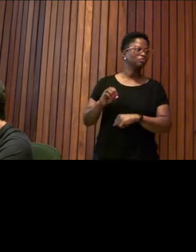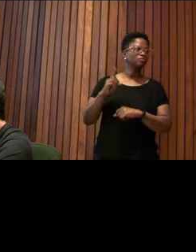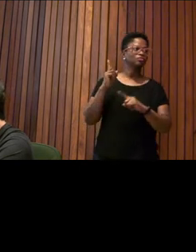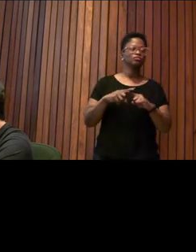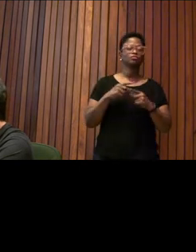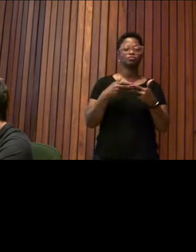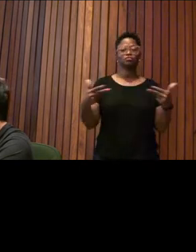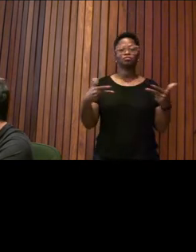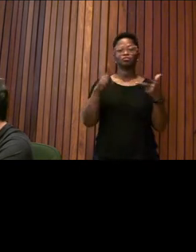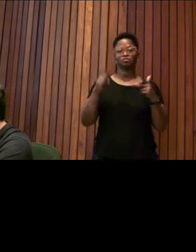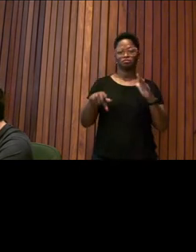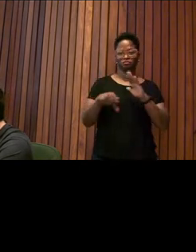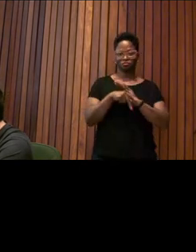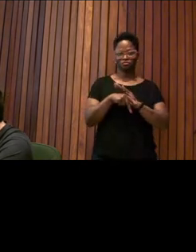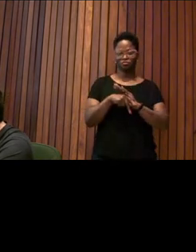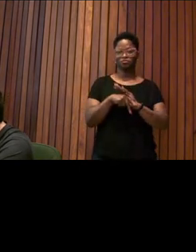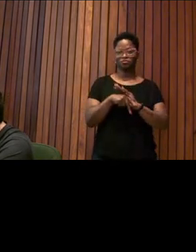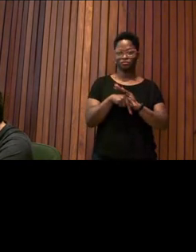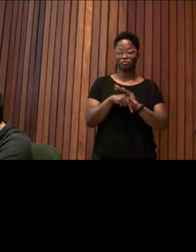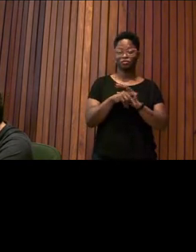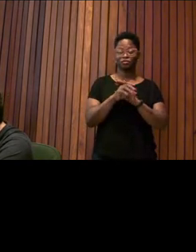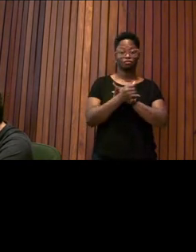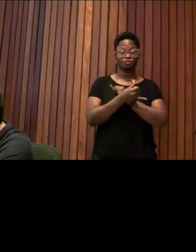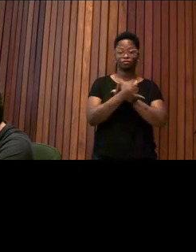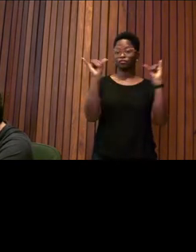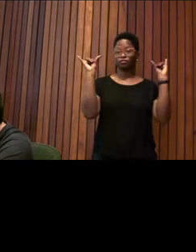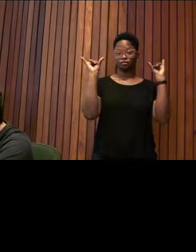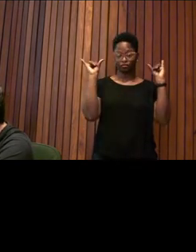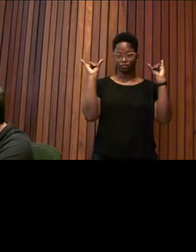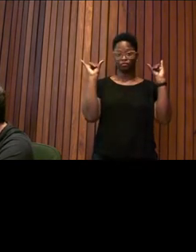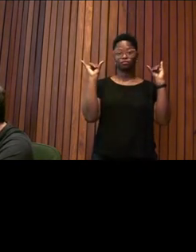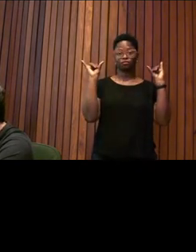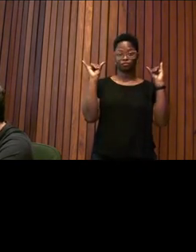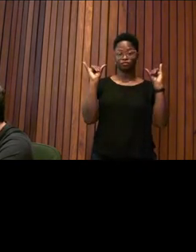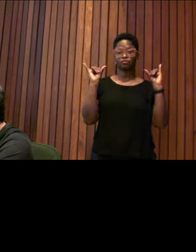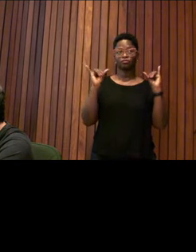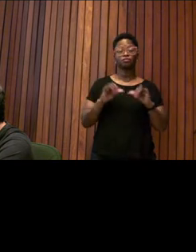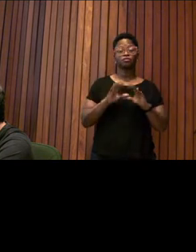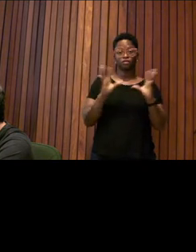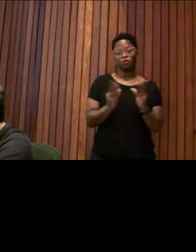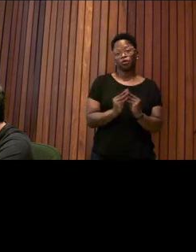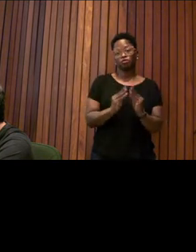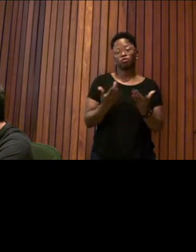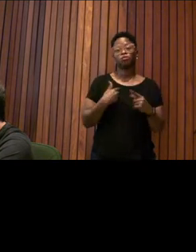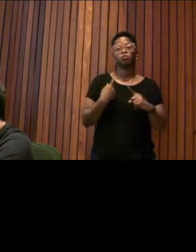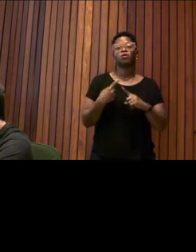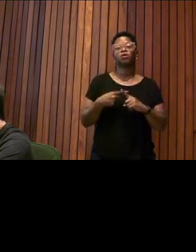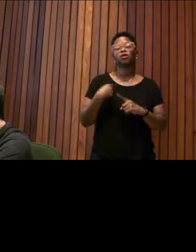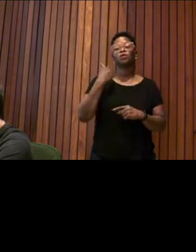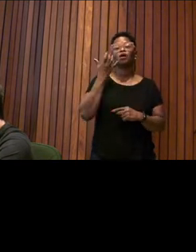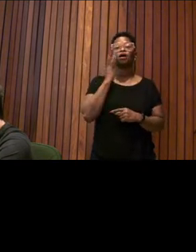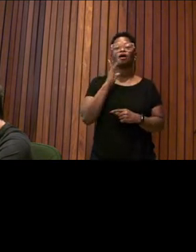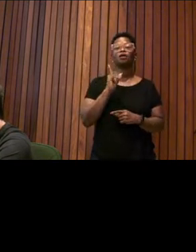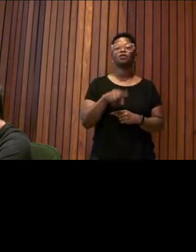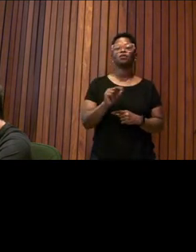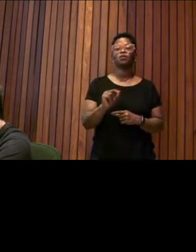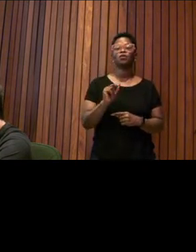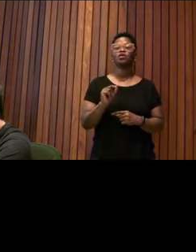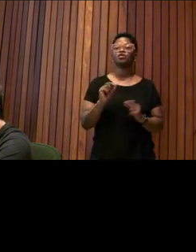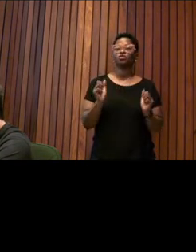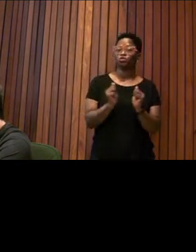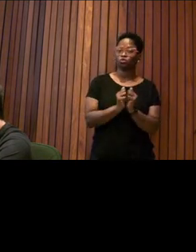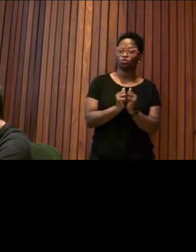muito, assim, muito impactante, né? Muito simbólica, eu acho que é isso, né? E eu acho que,